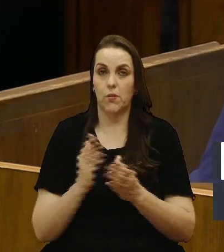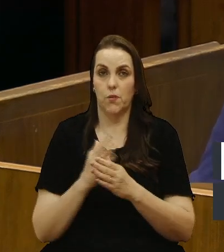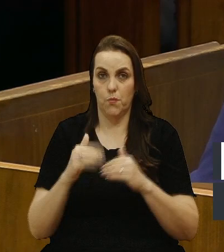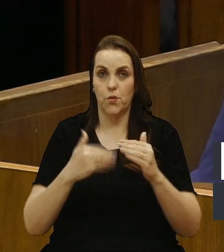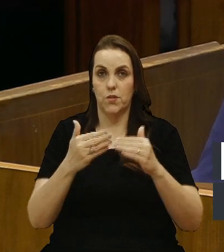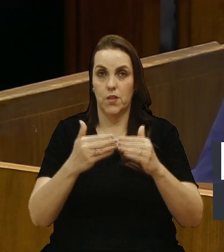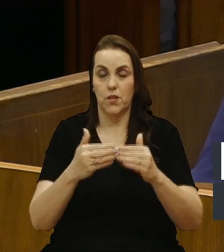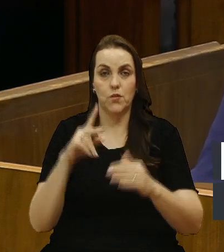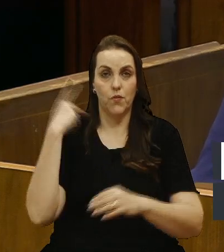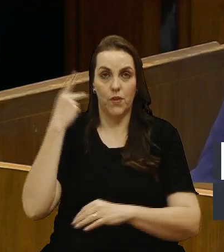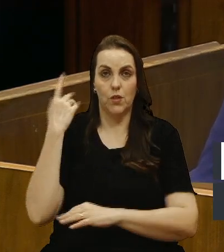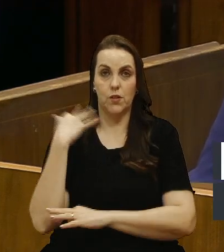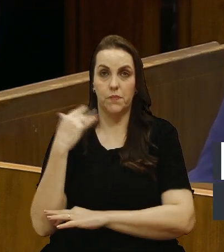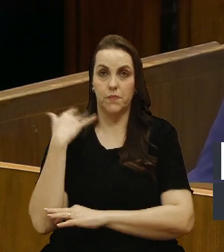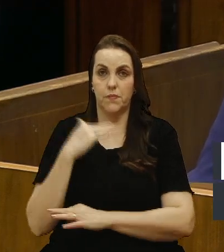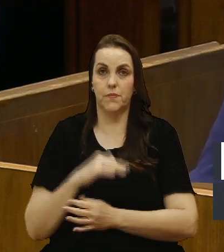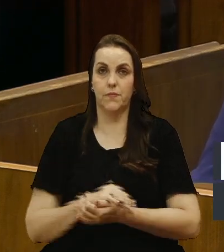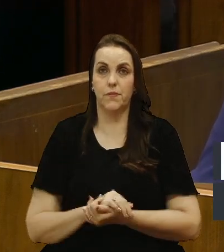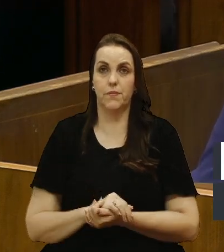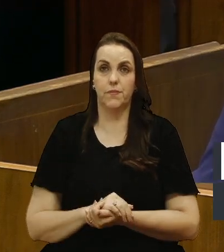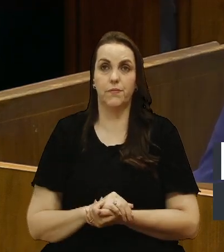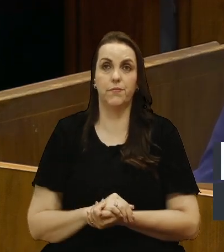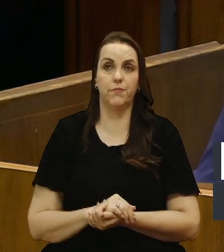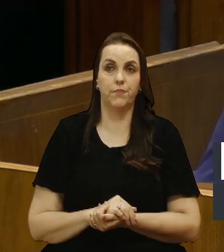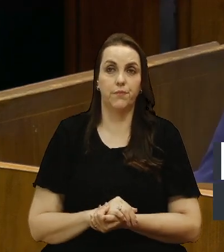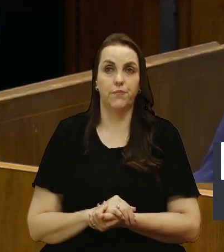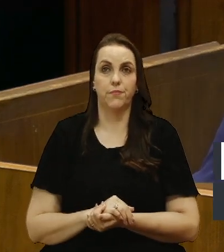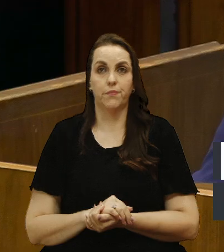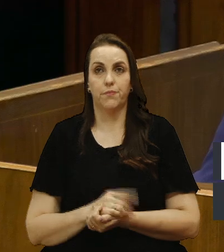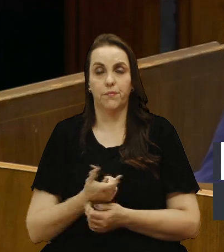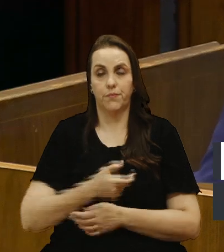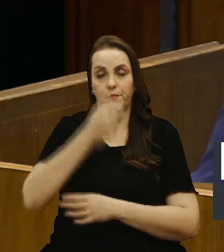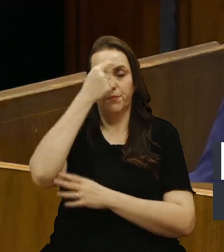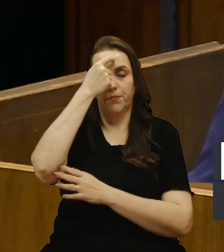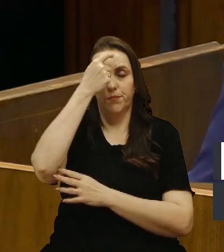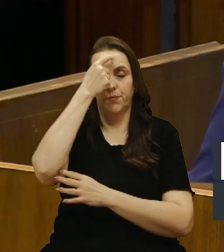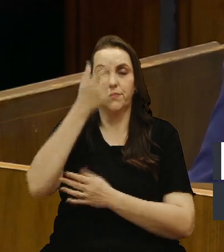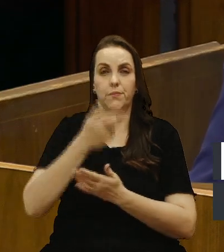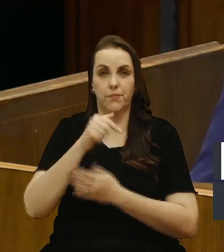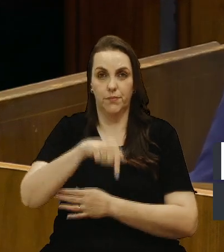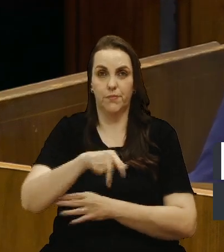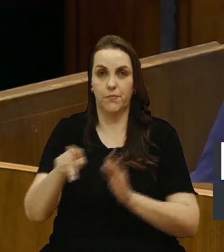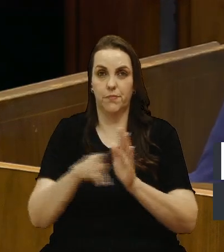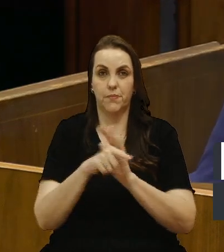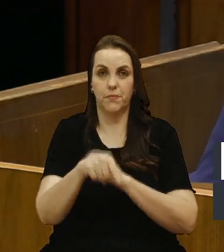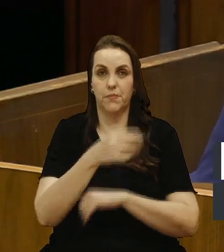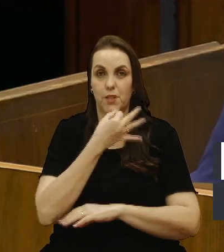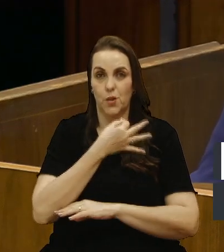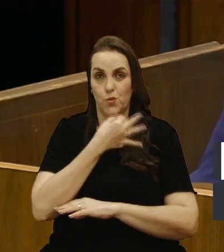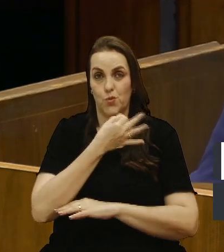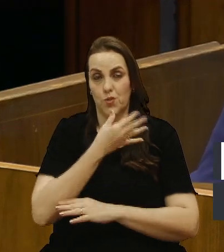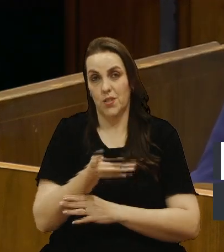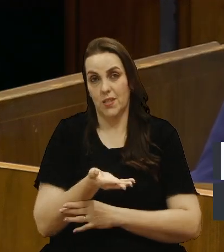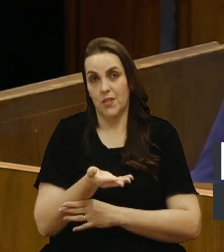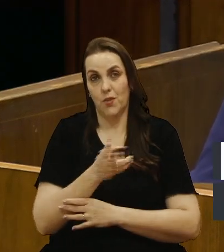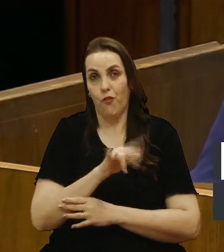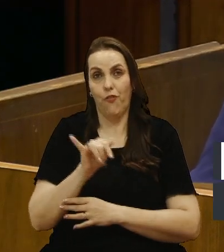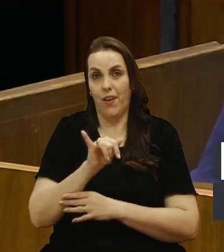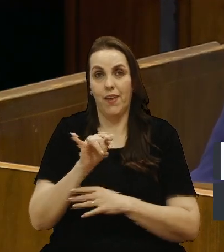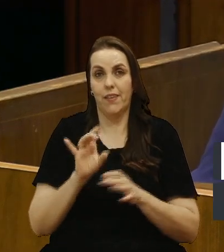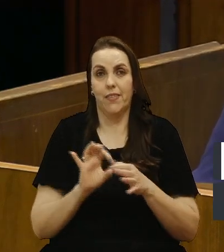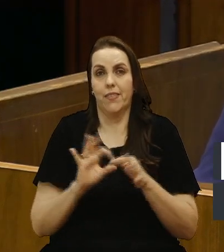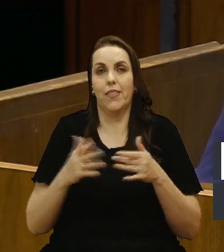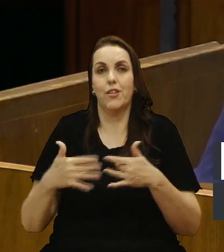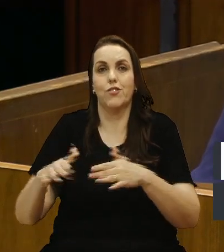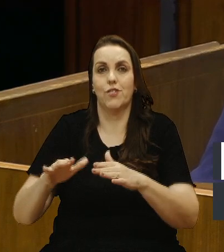vereadora Andressa. Porque ninguém de sã consciência que é de Caxias vai deixar algo